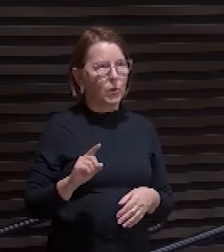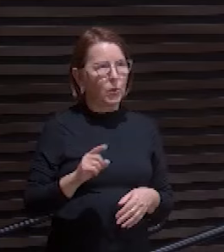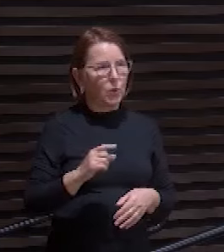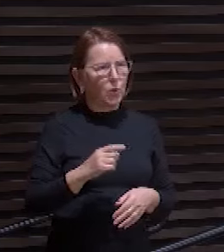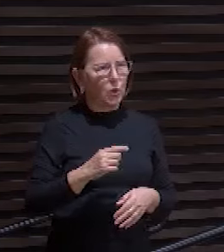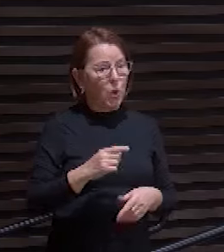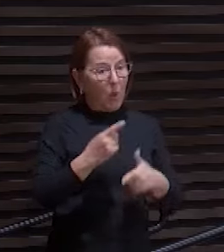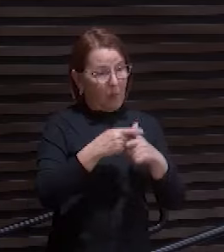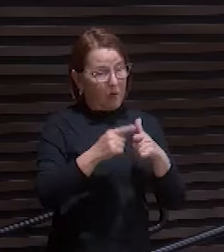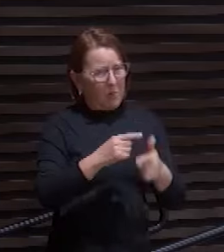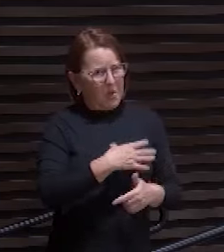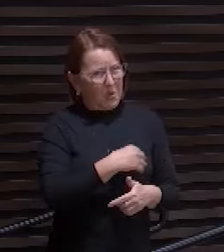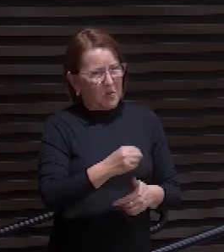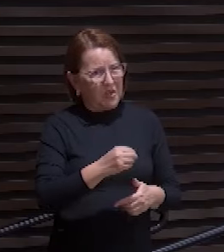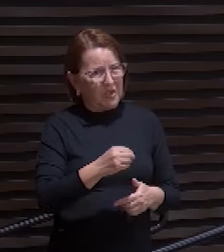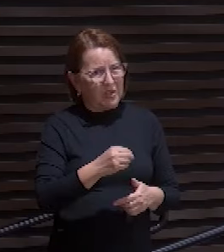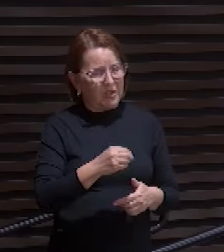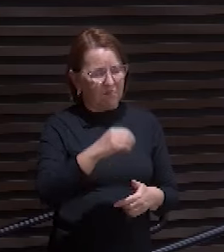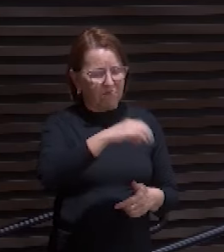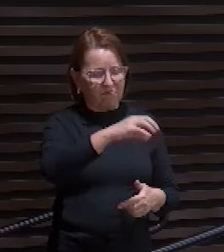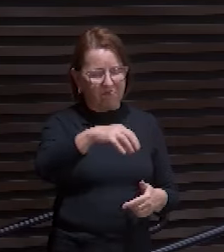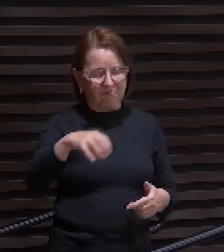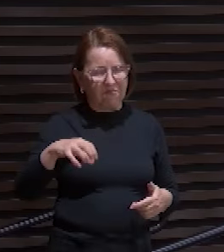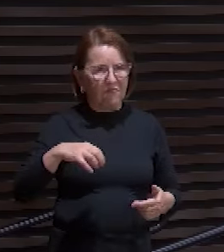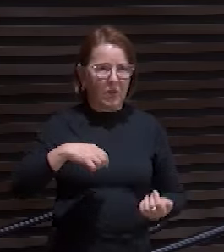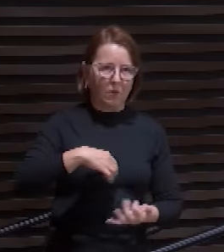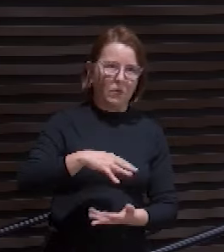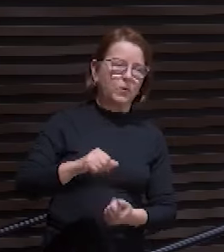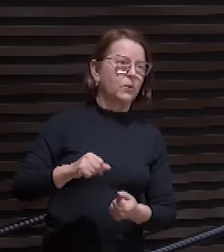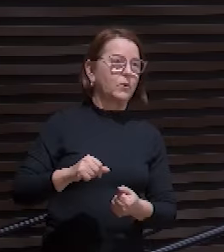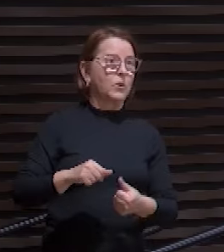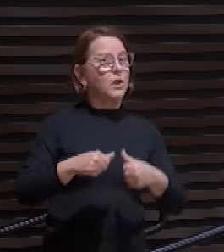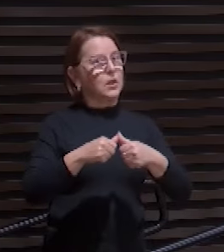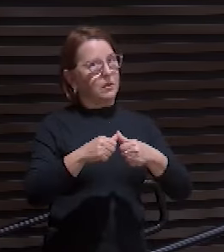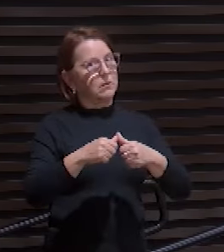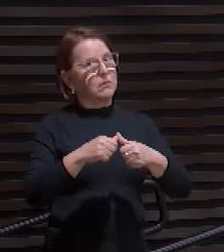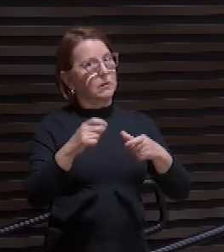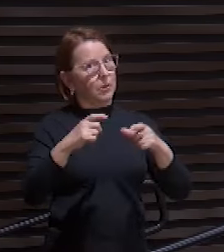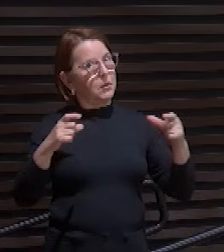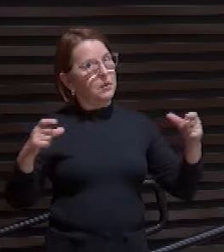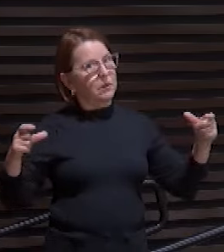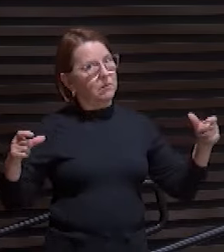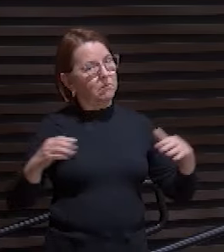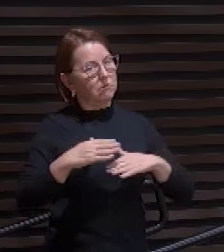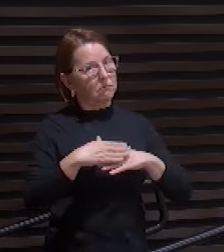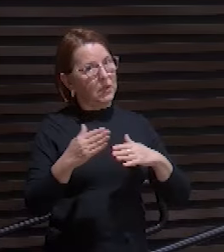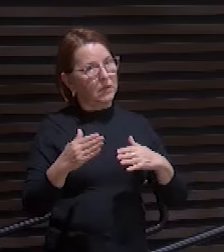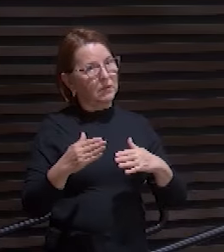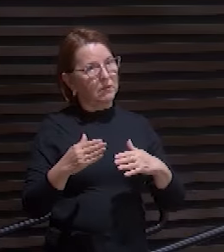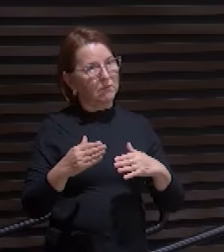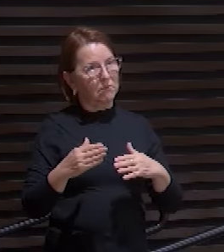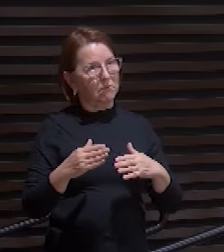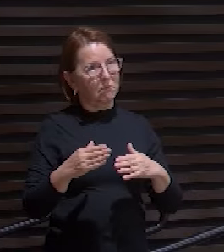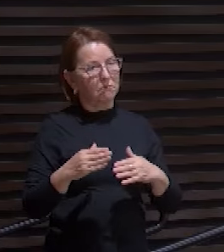mundial. E isso vai aumentar mais, segundo a minha Bíblia.